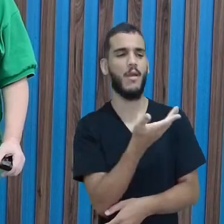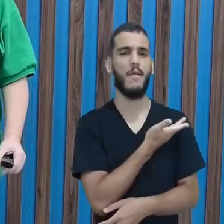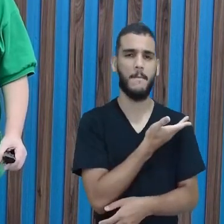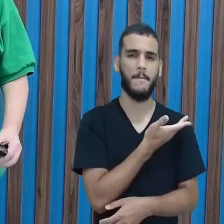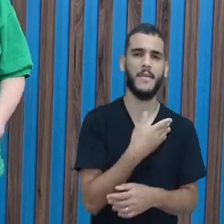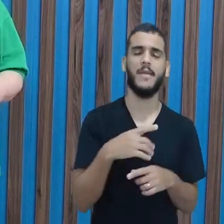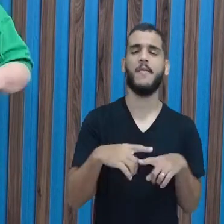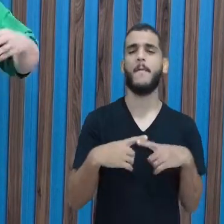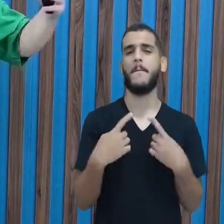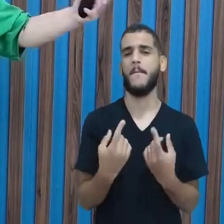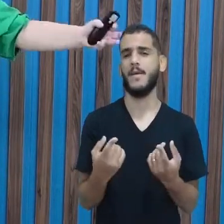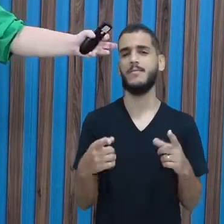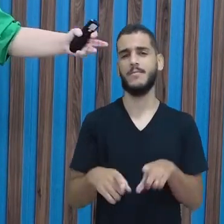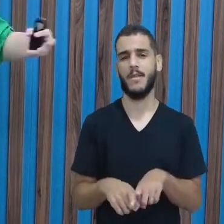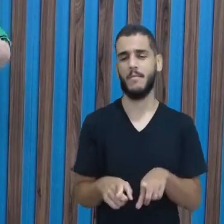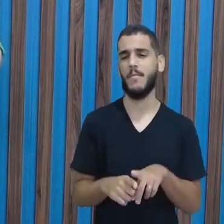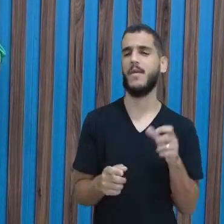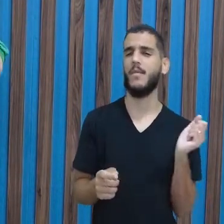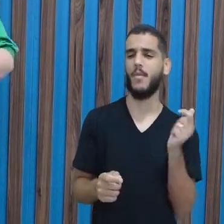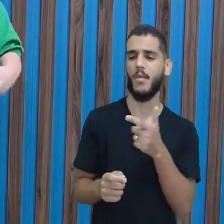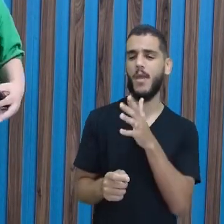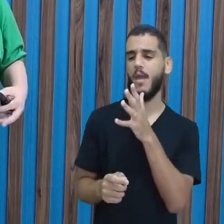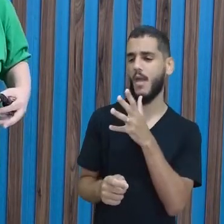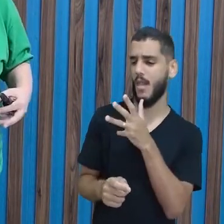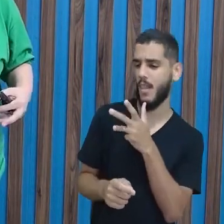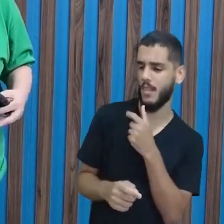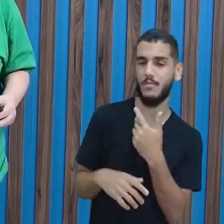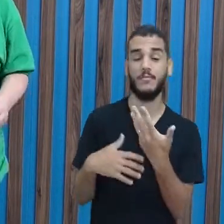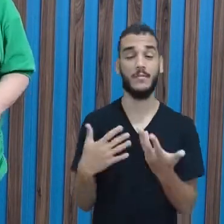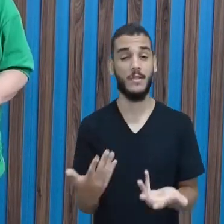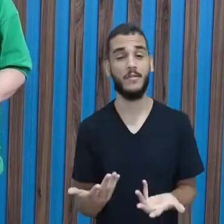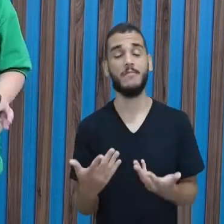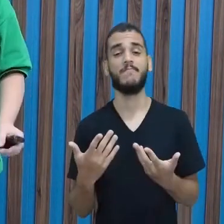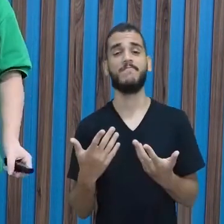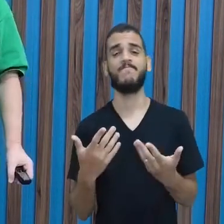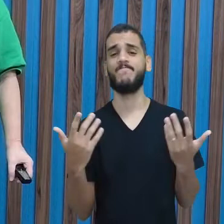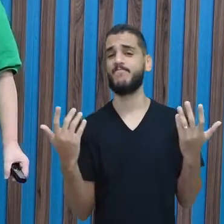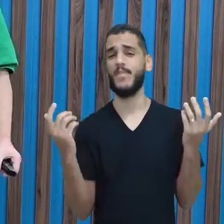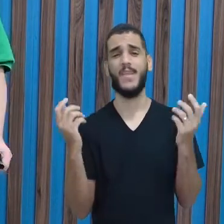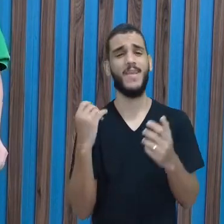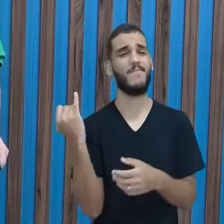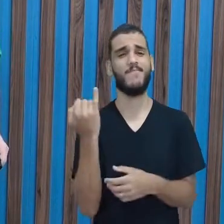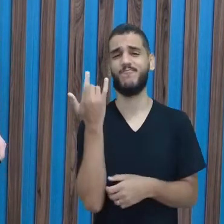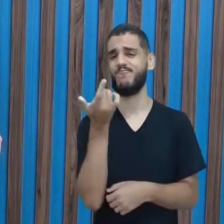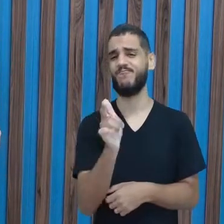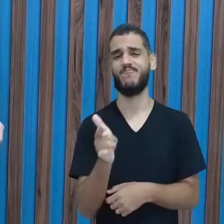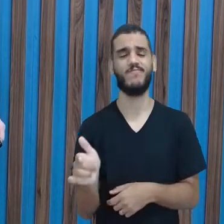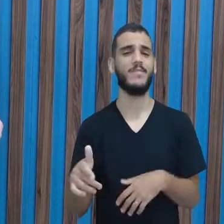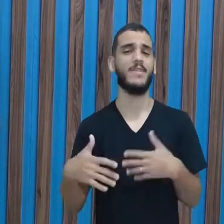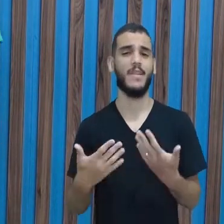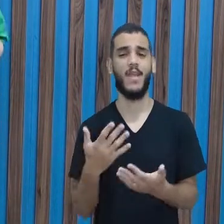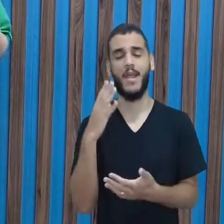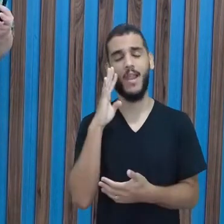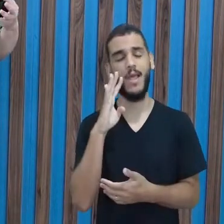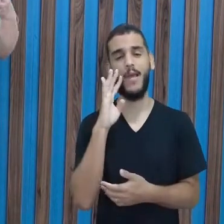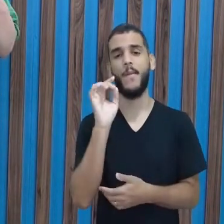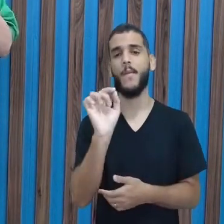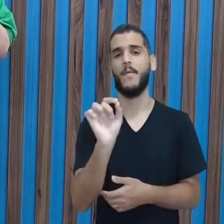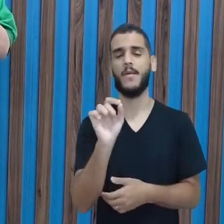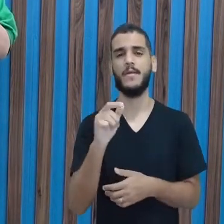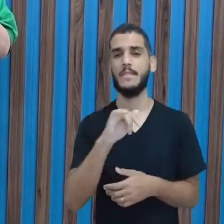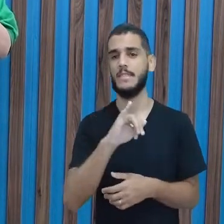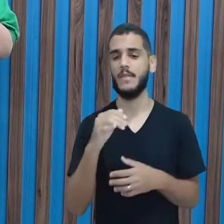colega. Você pode ter outro colega que é muito mais rápido do que você. Isso não tem importância. E sabe o que é legal? Se vocês